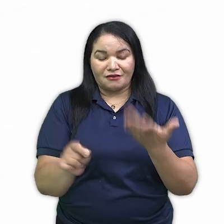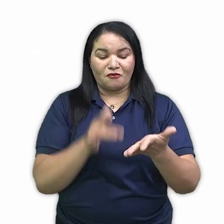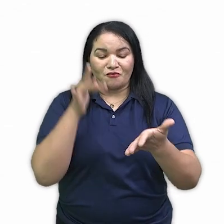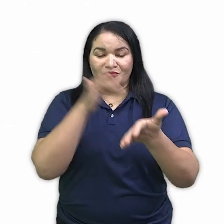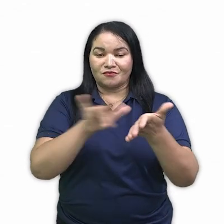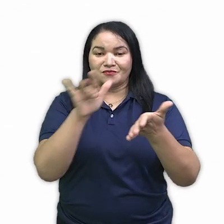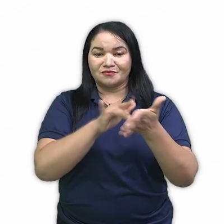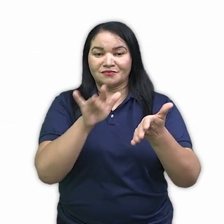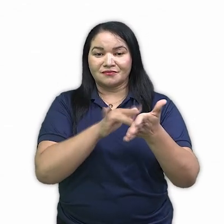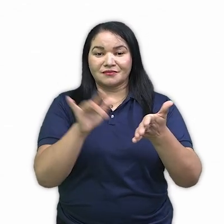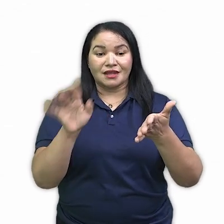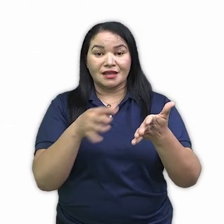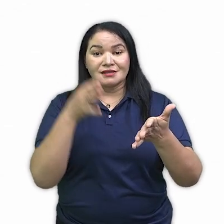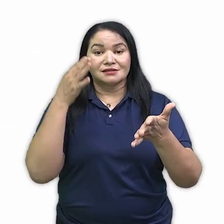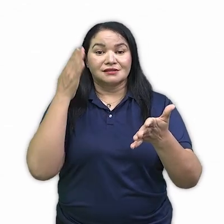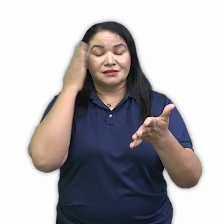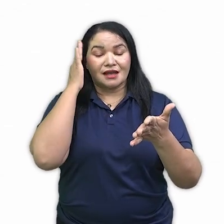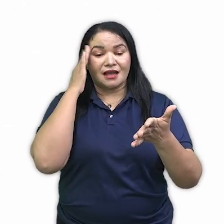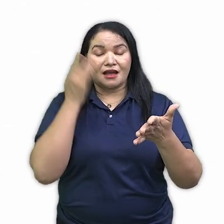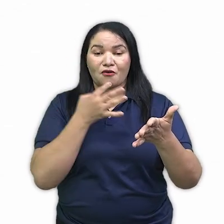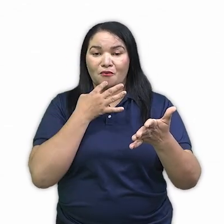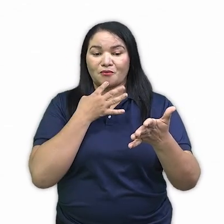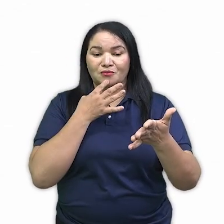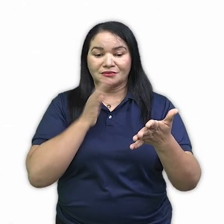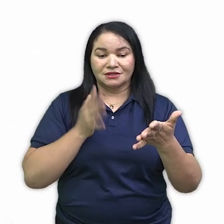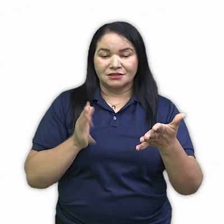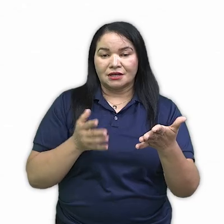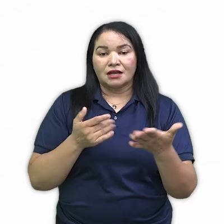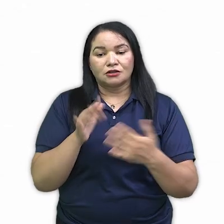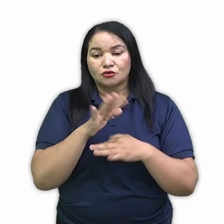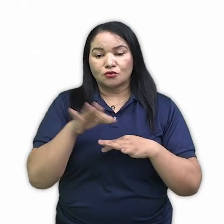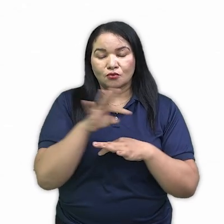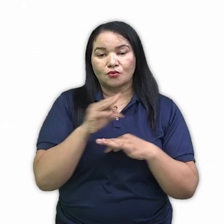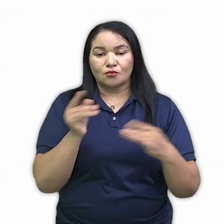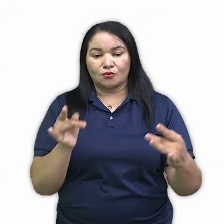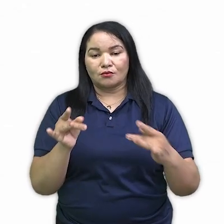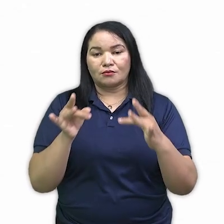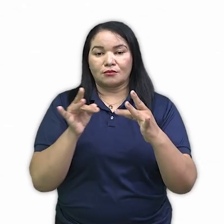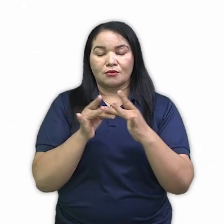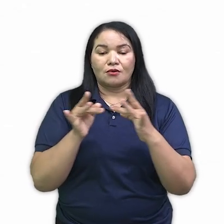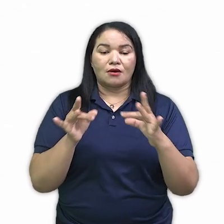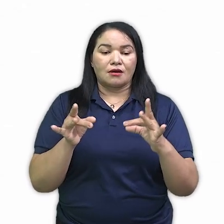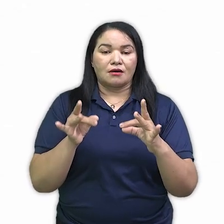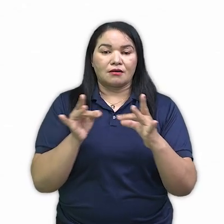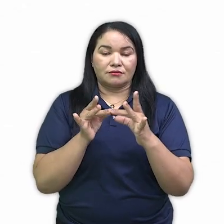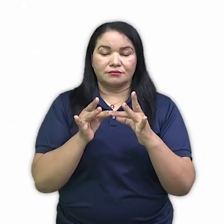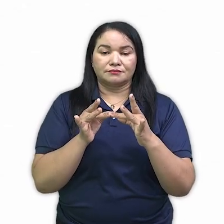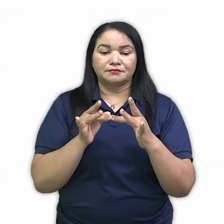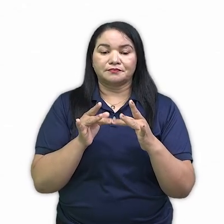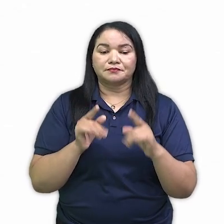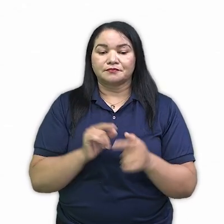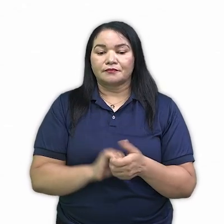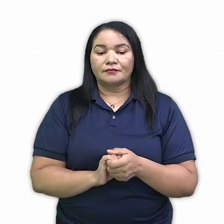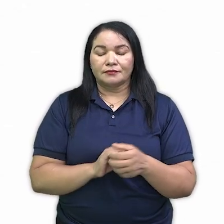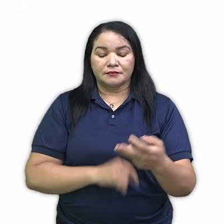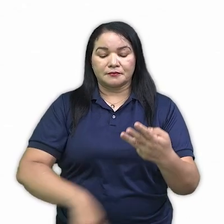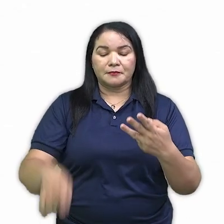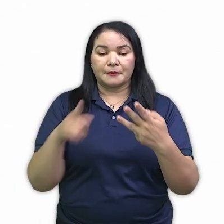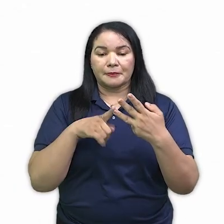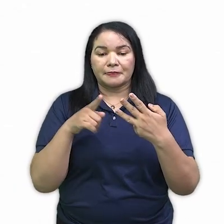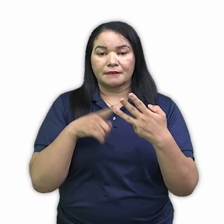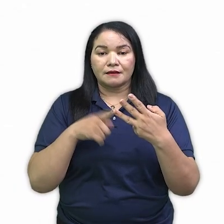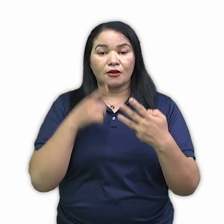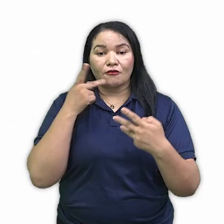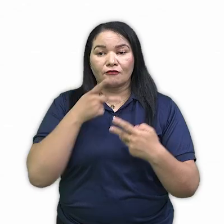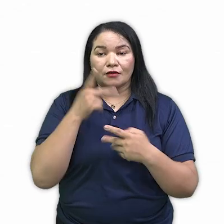o tablet na mão, já nasceu com o celular na mão, né? Então está extremamente ligada a isso daí. E um terceiro aspecto